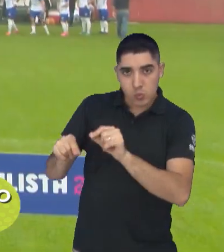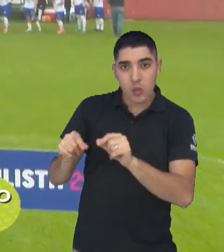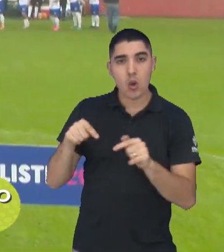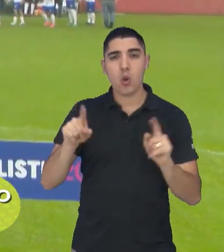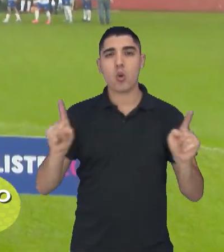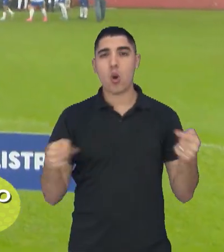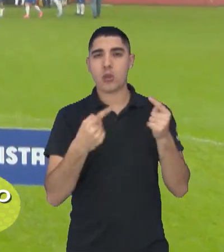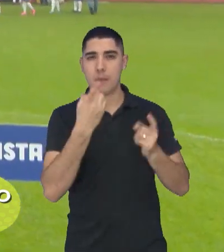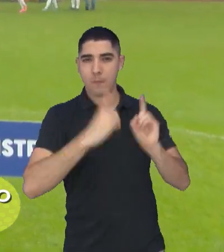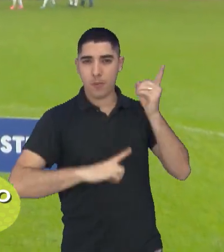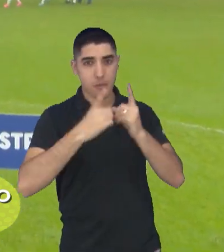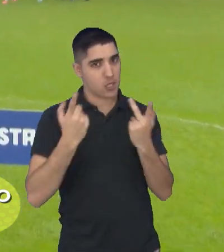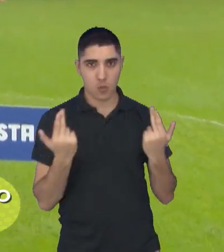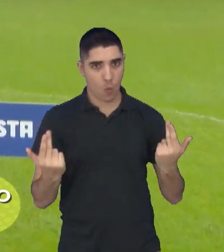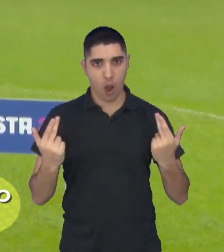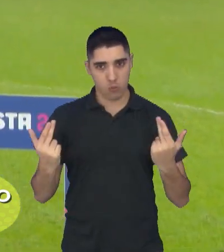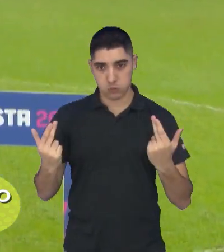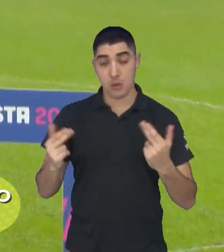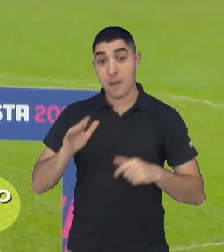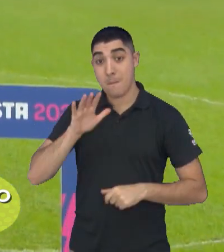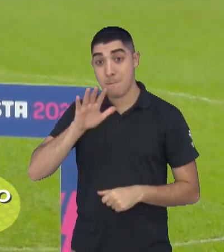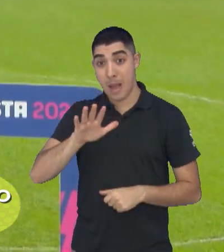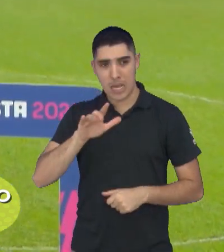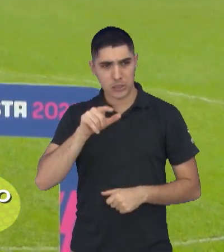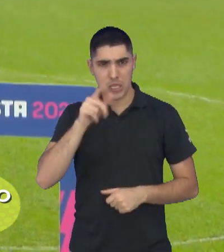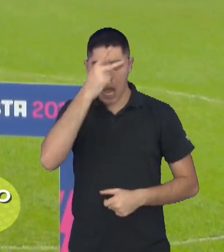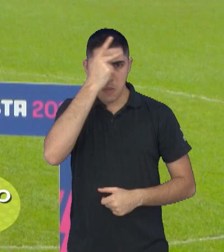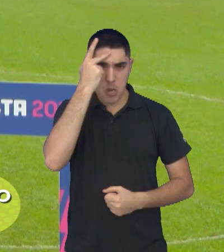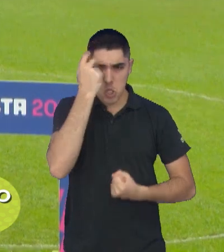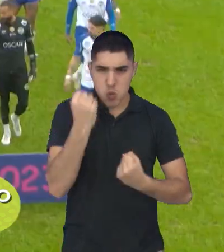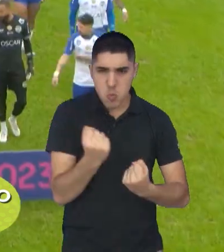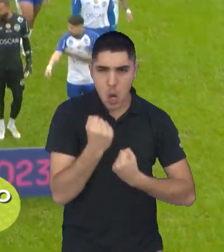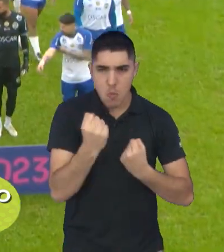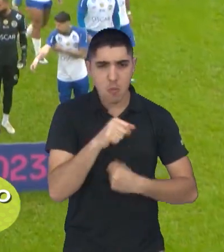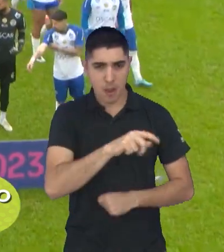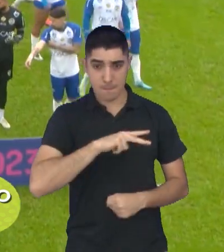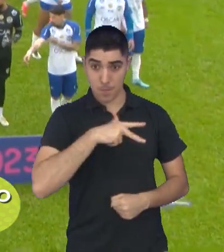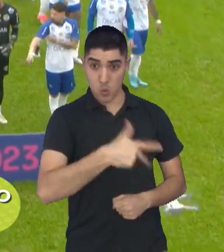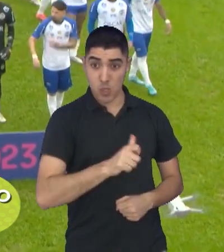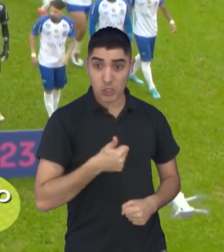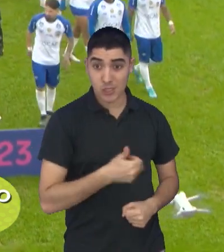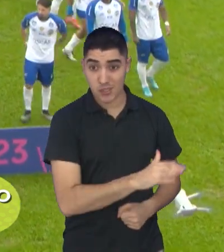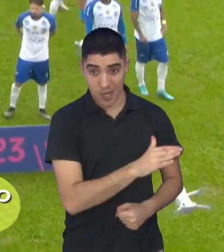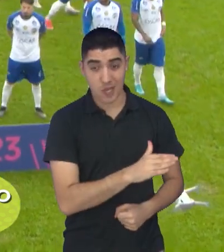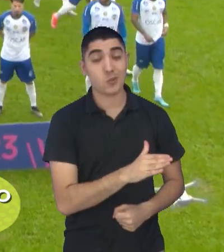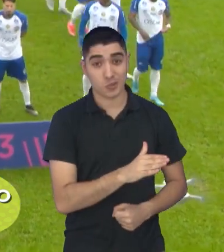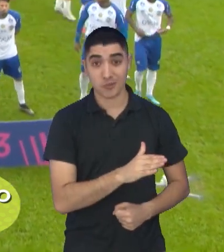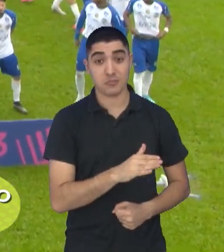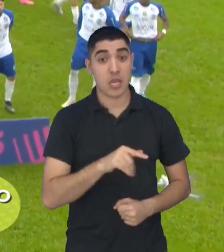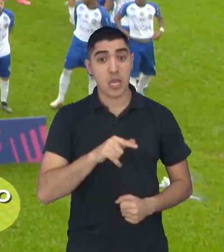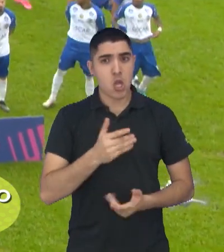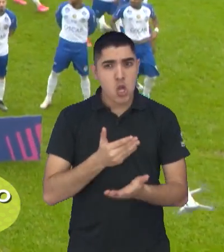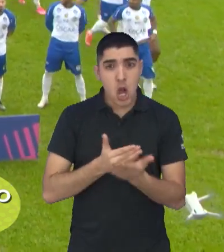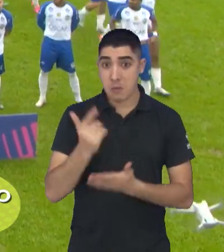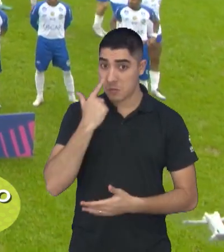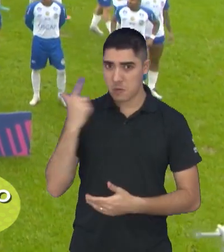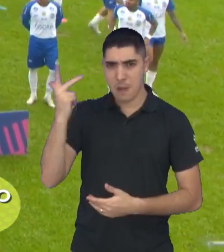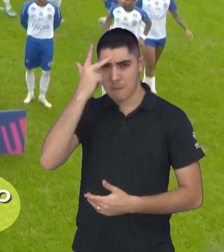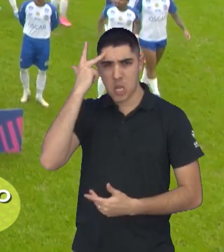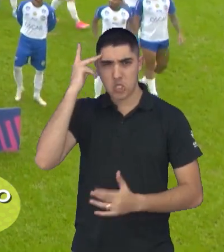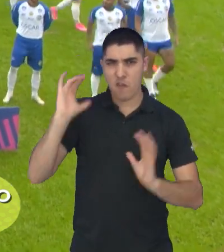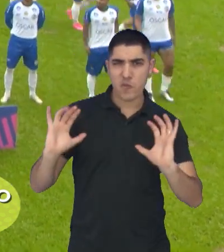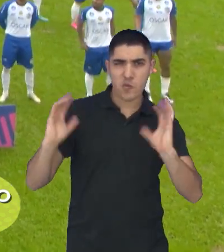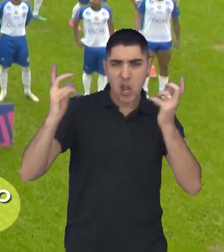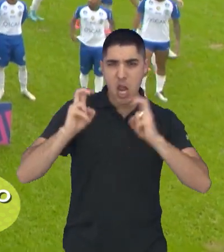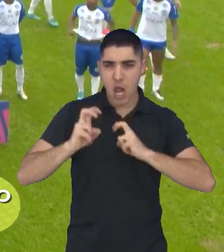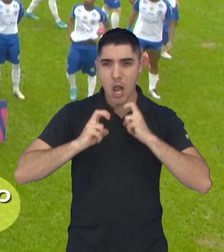Prudente. Mas a atmosfera estava a favor da Portuguesa Santista, que já na entrada do time recebeu uma bonita festa da torcida.